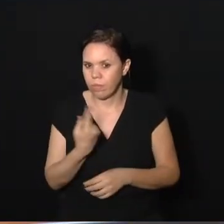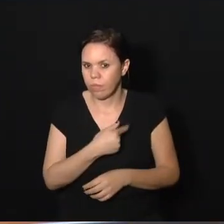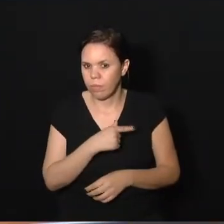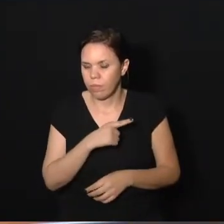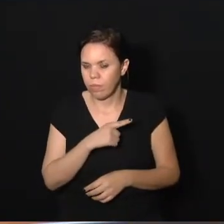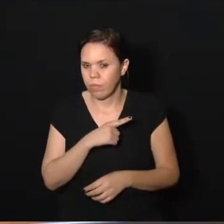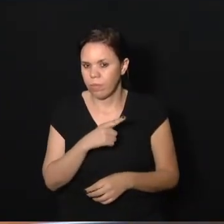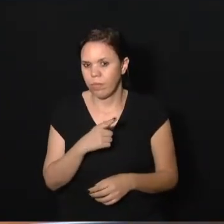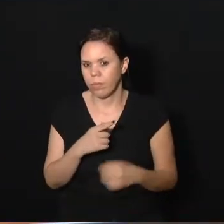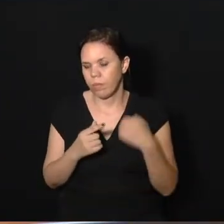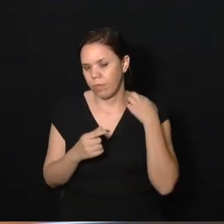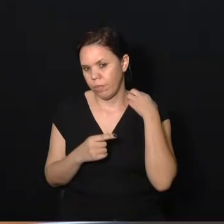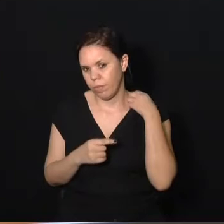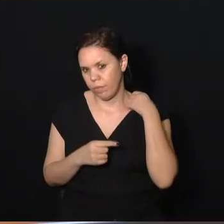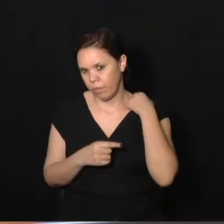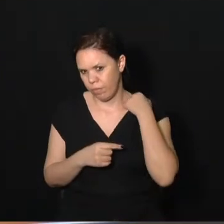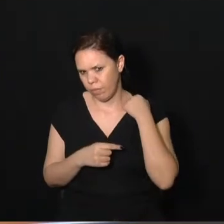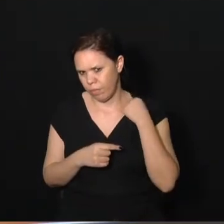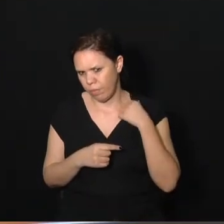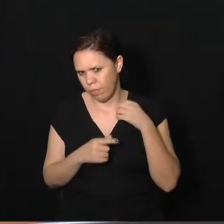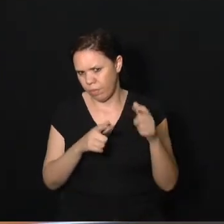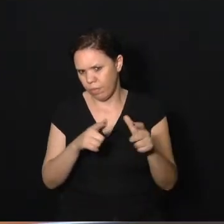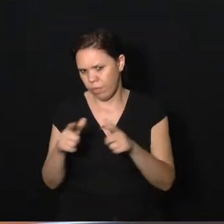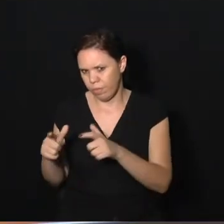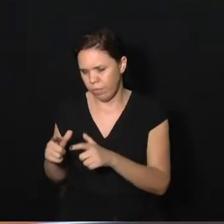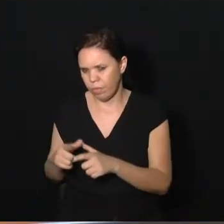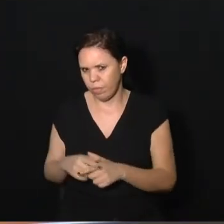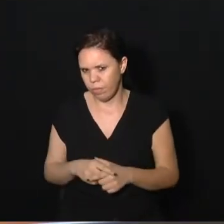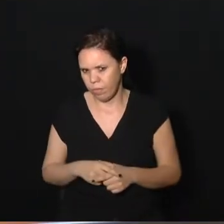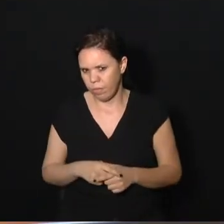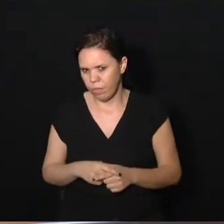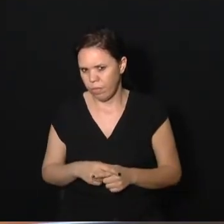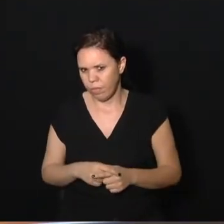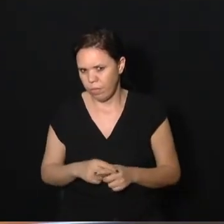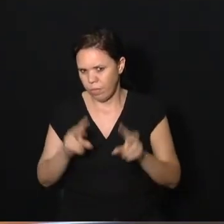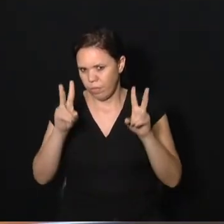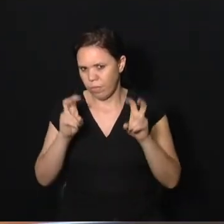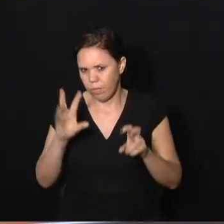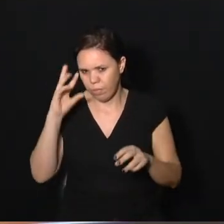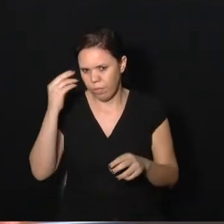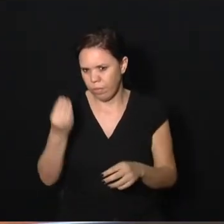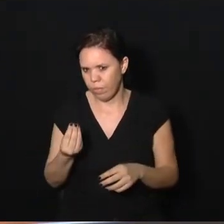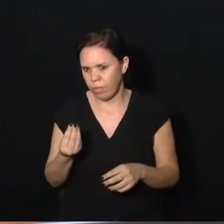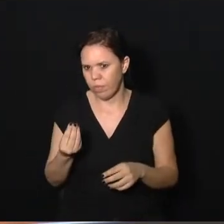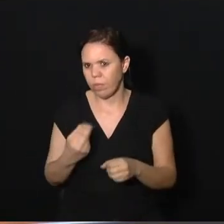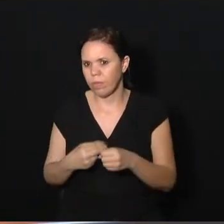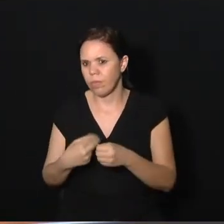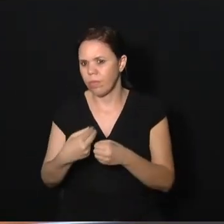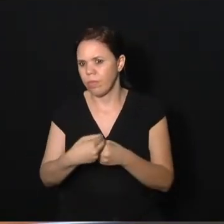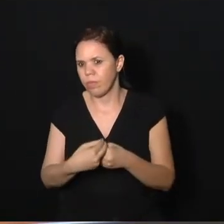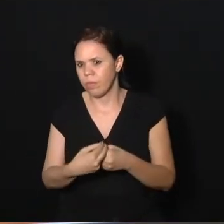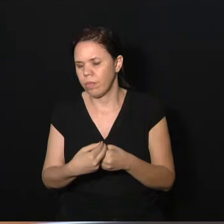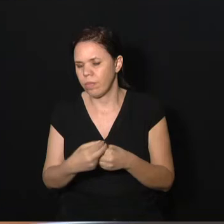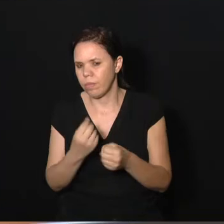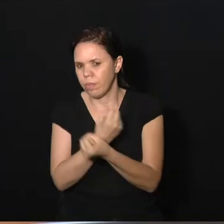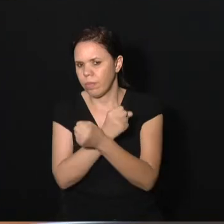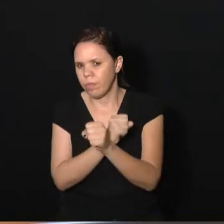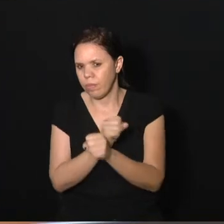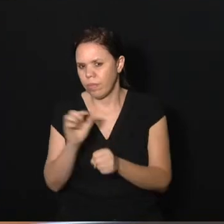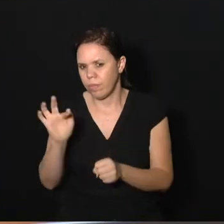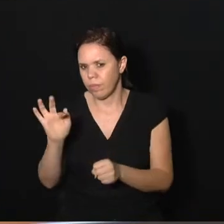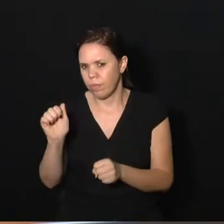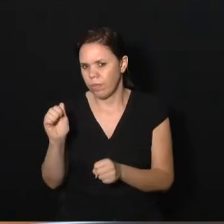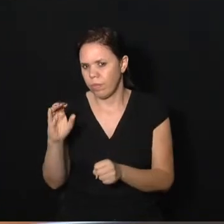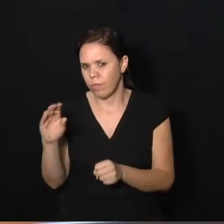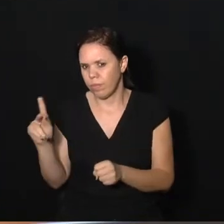esses laboratórios em uma região também tão rica como, né, em termos de conhecimento, como a Unicamp, a PUC, né, e Facamp, é